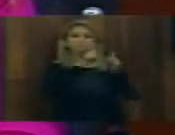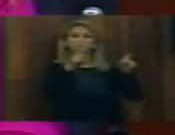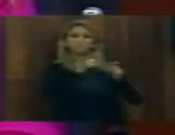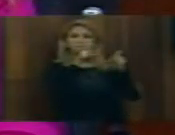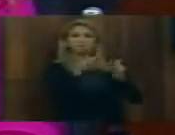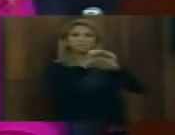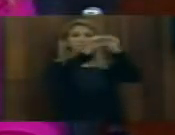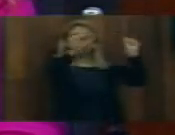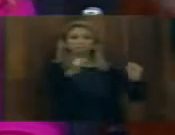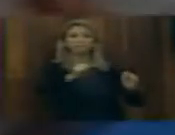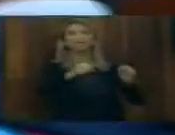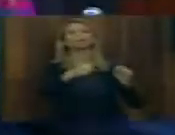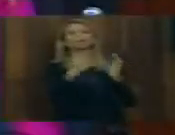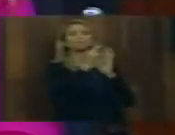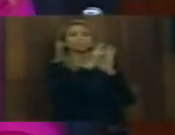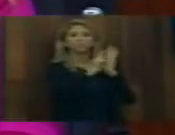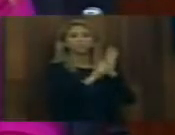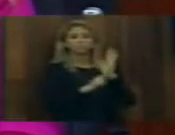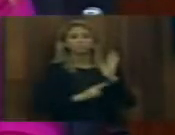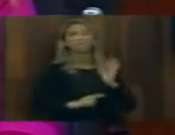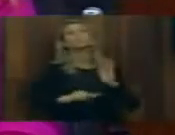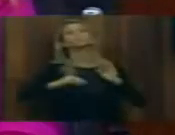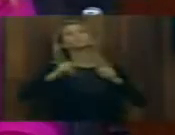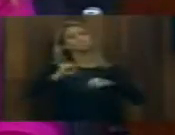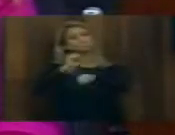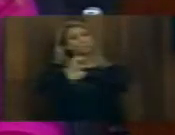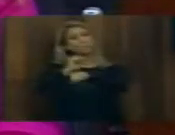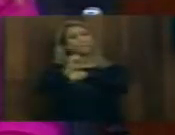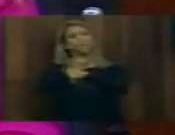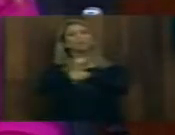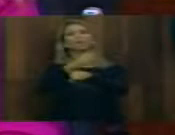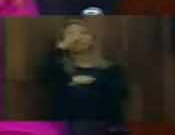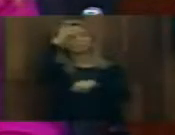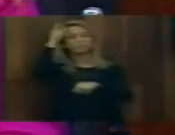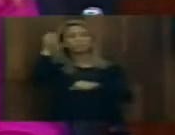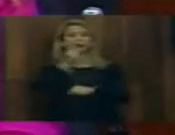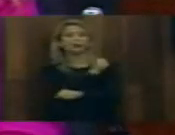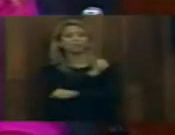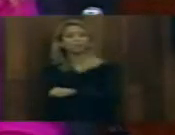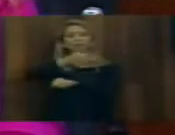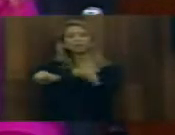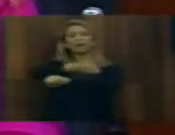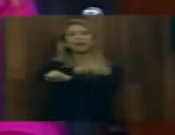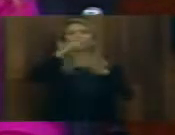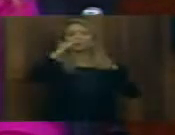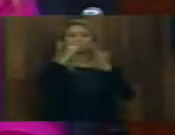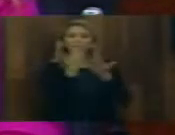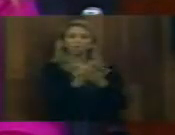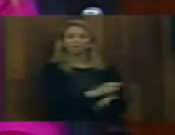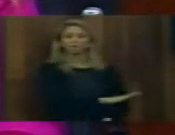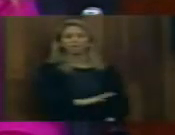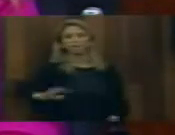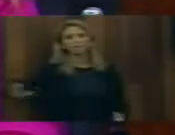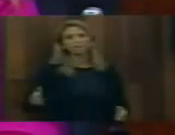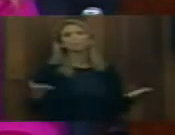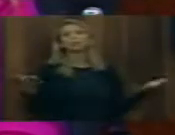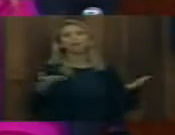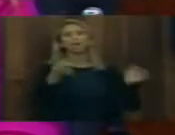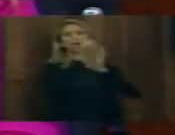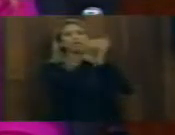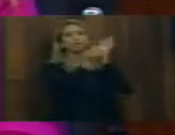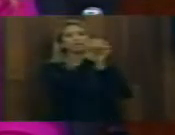para as vagas nas creches e escolas da educação infantil no âmbito do município de Cabo Frio. Ofício GAPRE, número